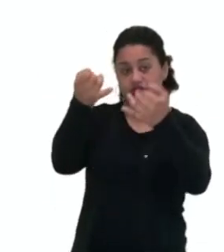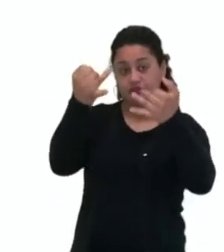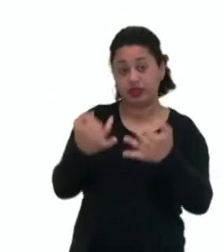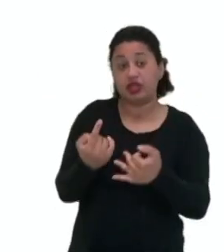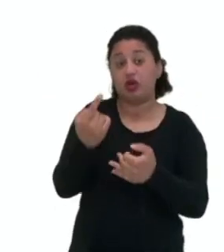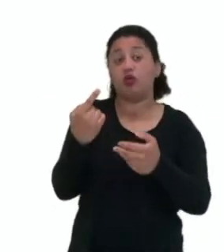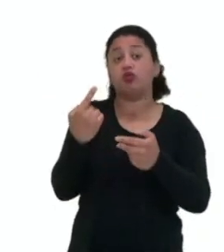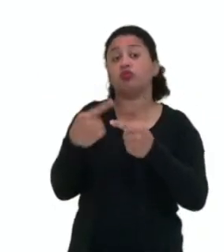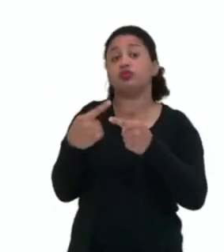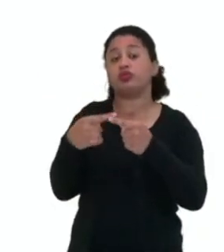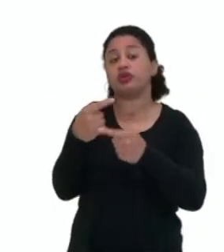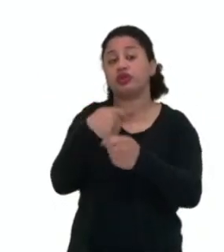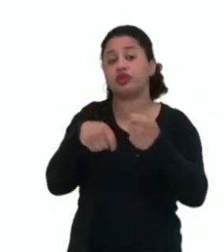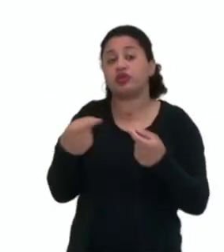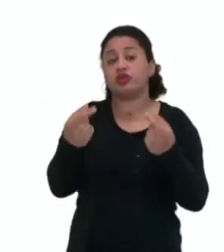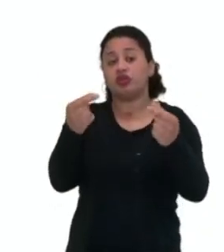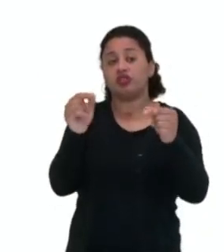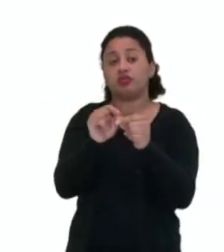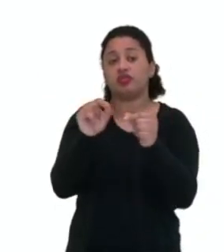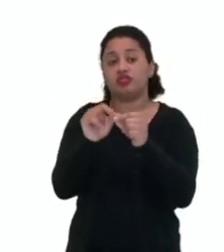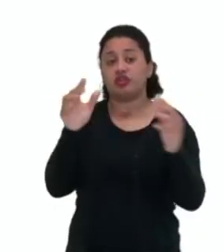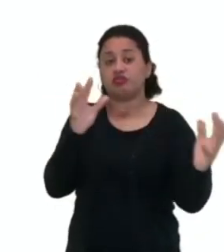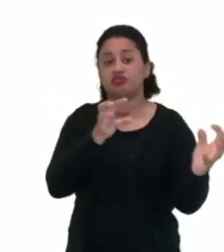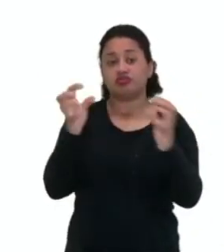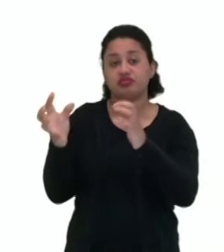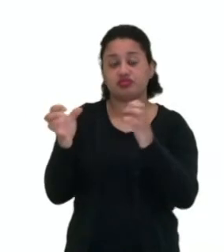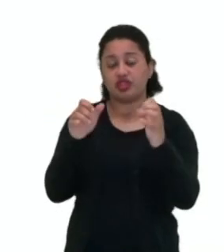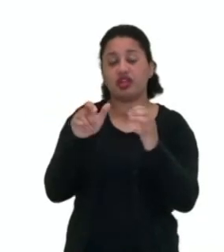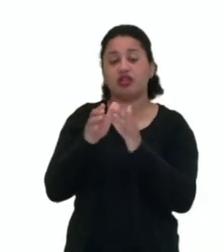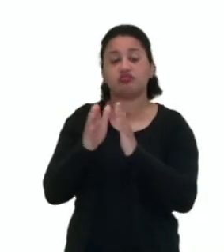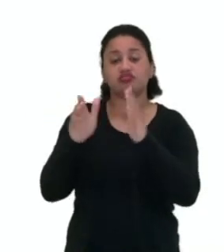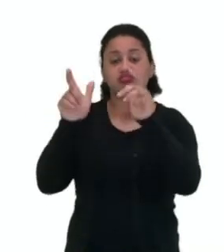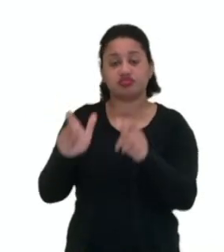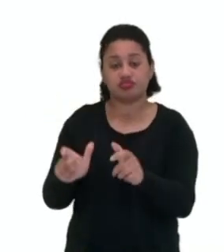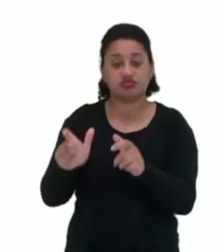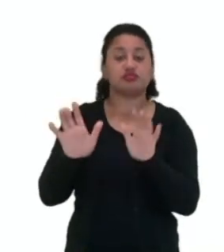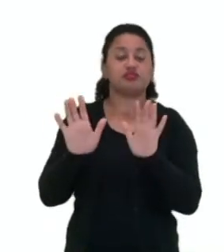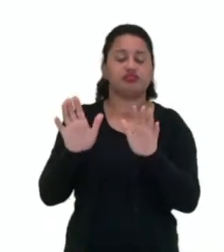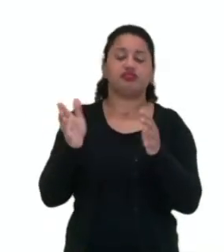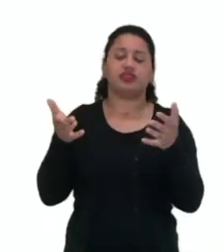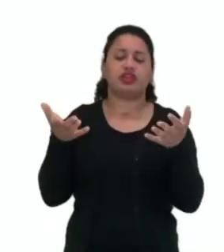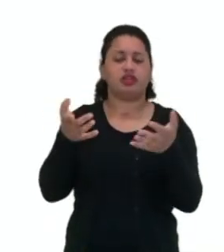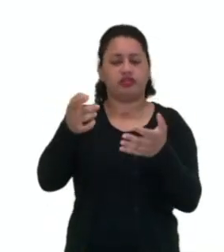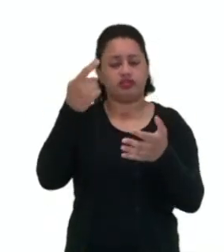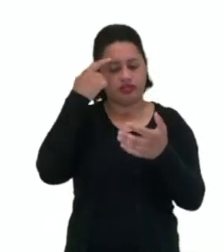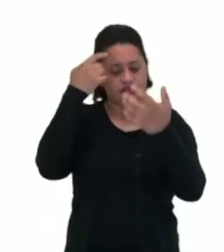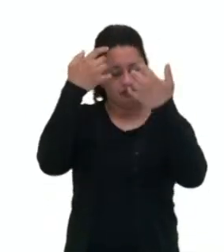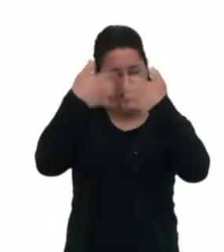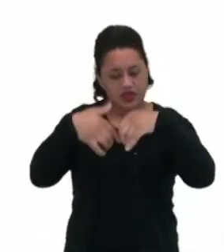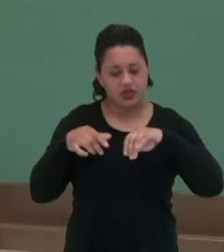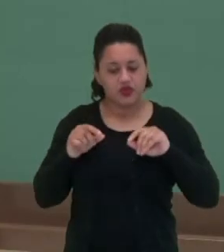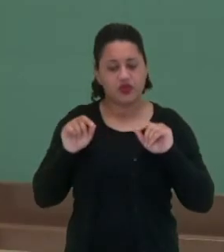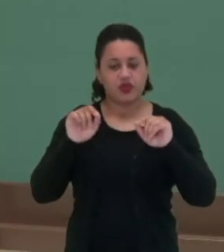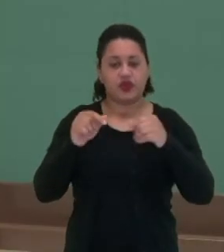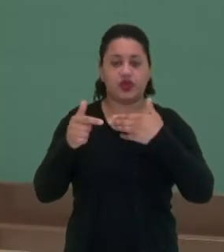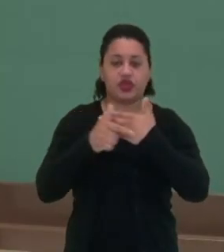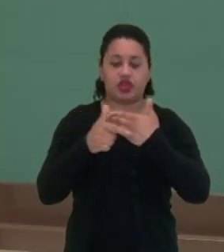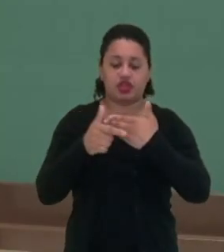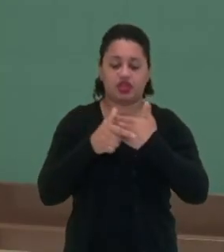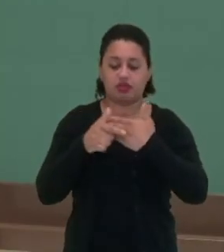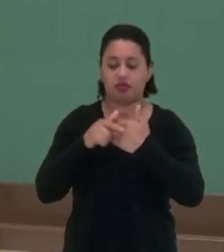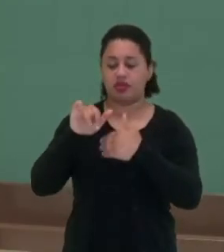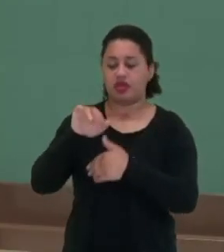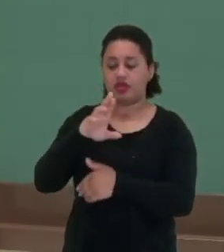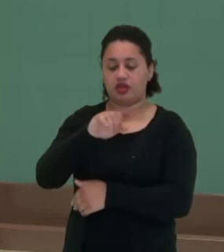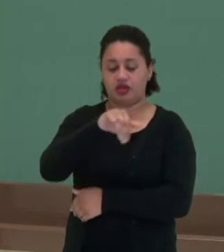motivo econômico que causou o conflito no território iraquiano. Então eu quero que você pense um pouquinho sobre o papel do Iraque em